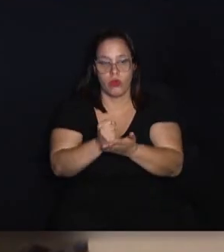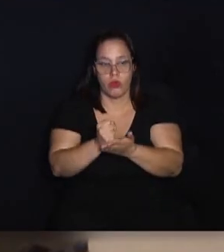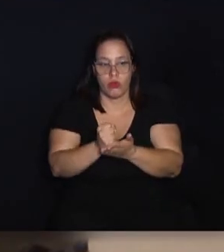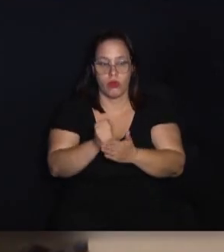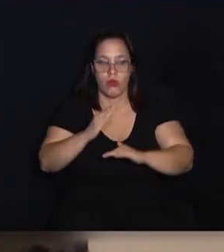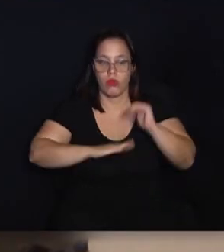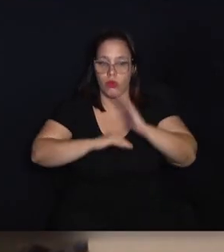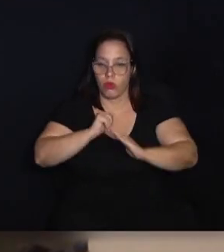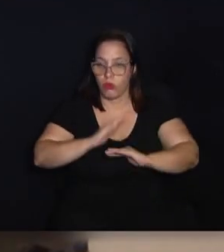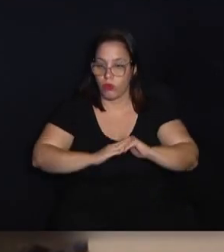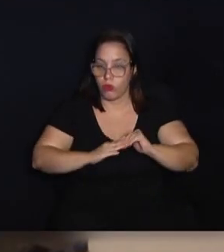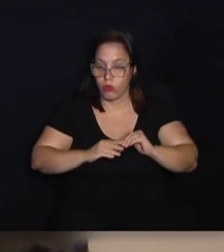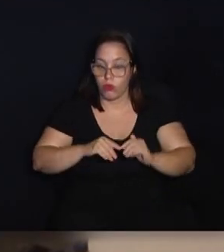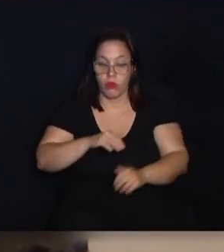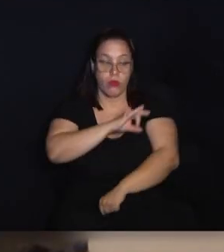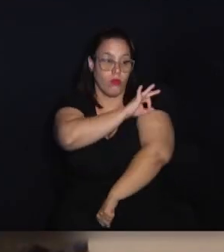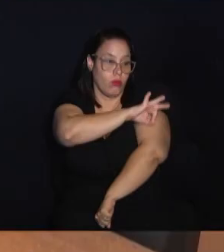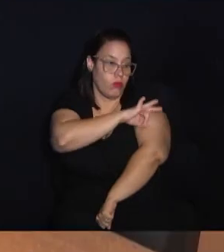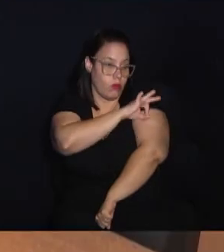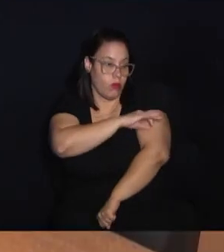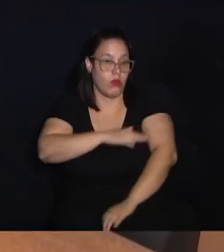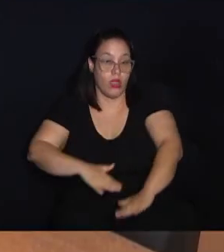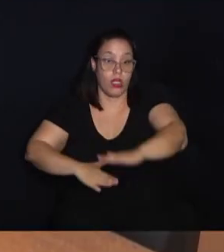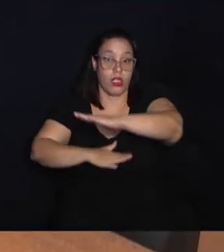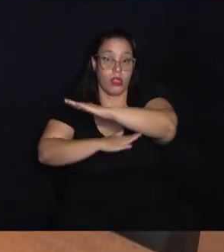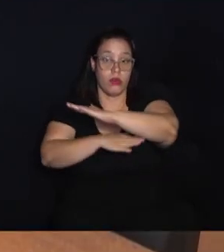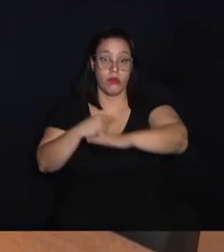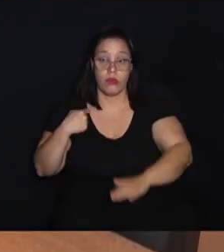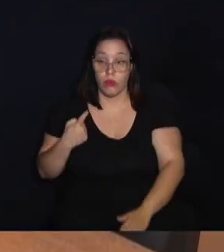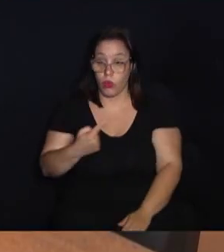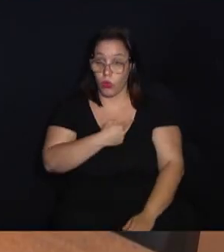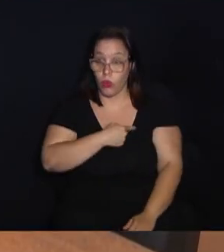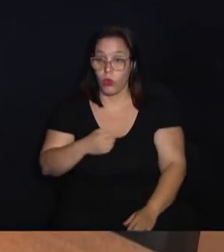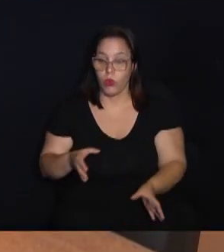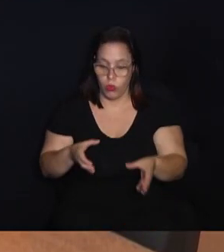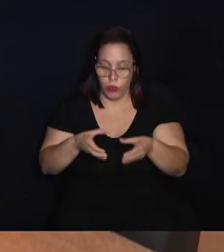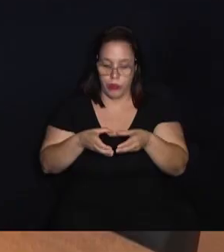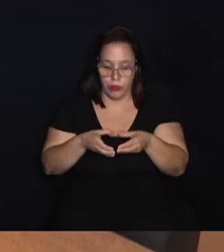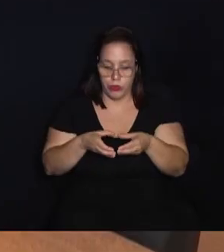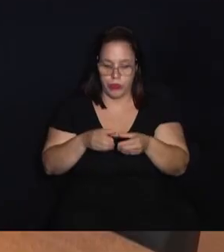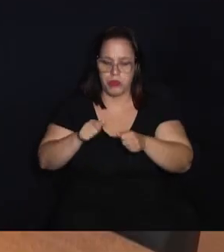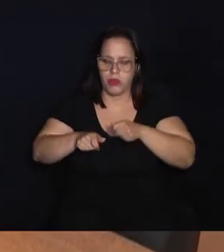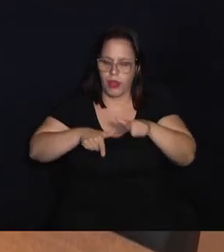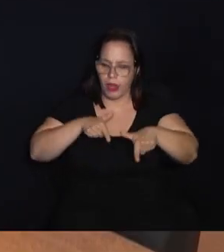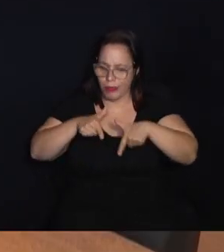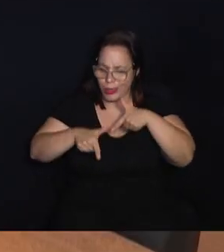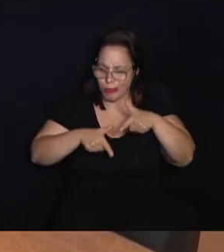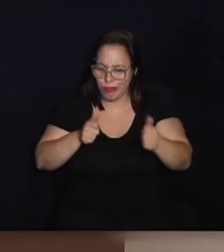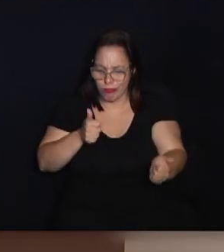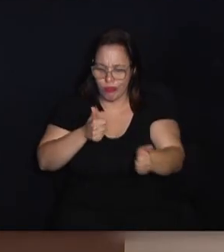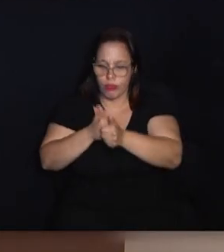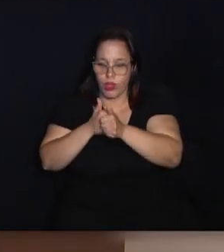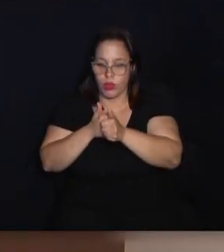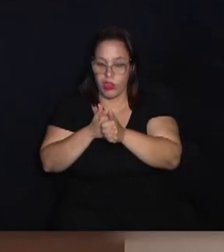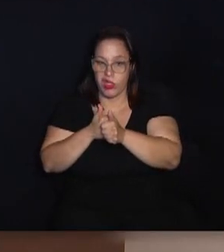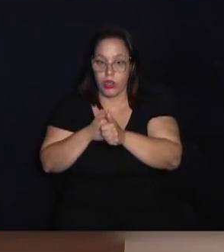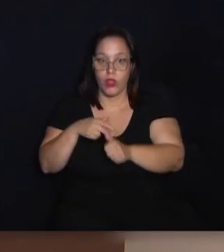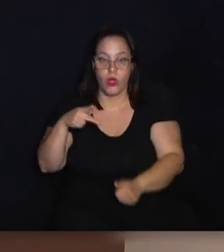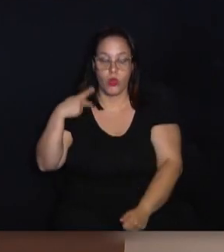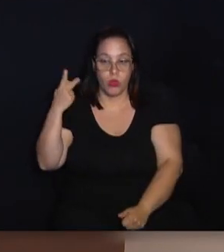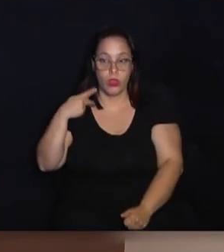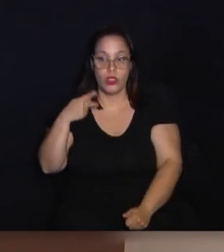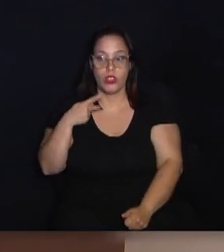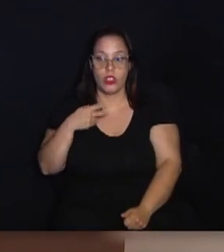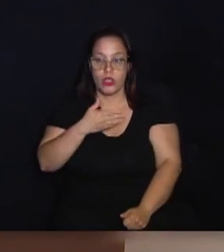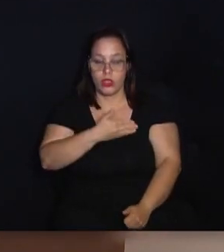de serviços da Prefeitura e da Câmara. Nossa comissão é uma comissão que trabalha muito próxima da Comissão de Políticas Urbanas e